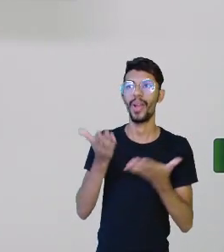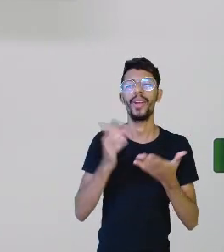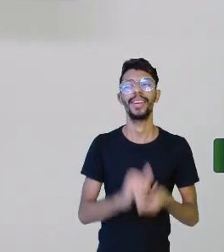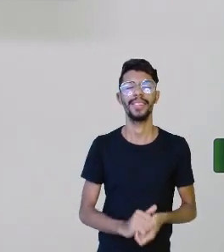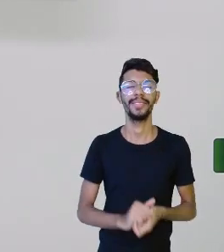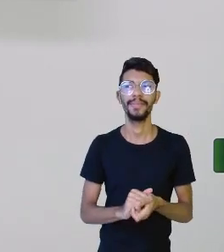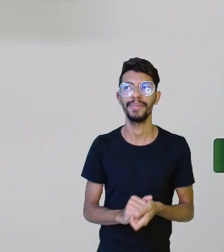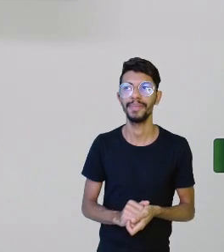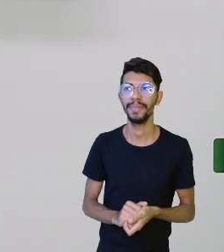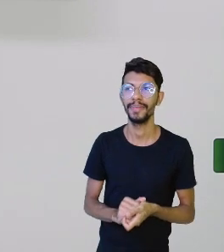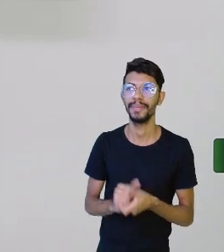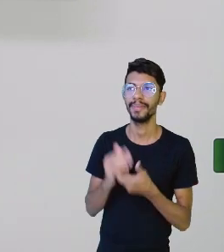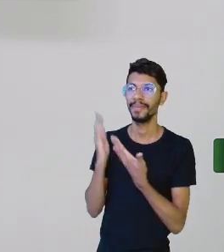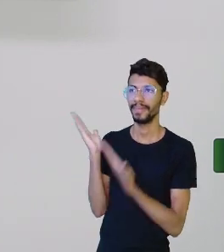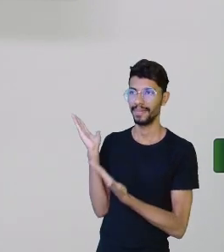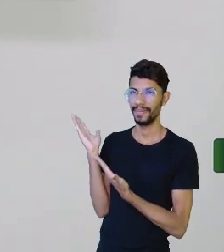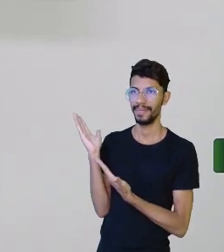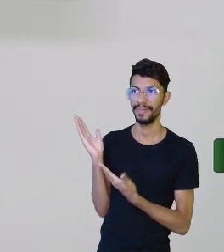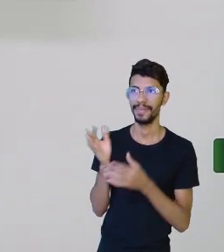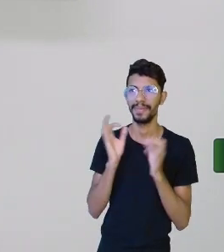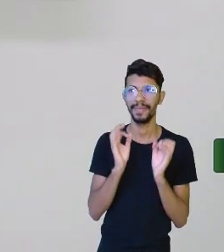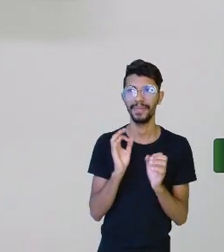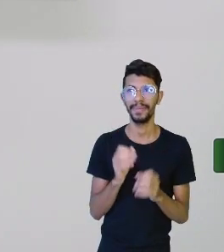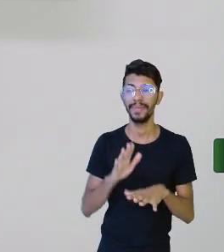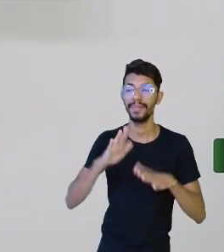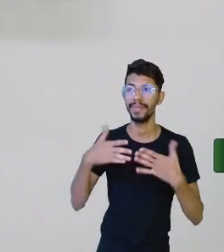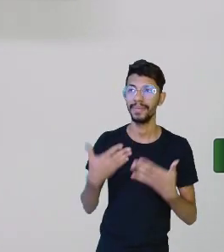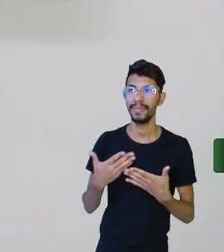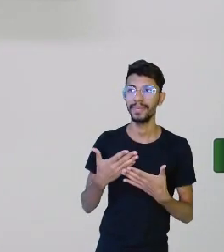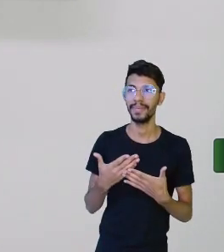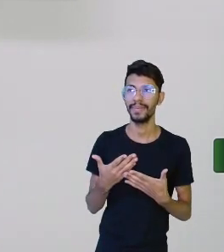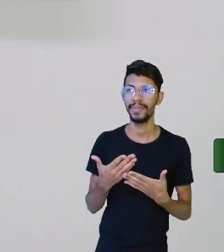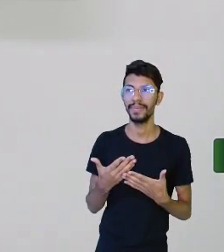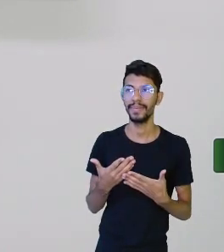Agora. Isso. A